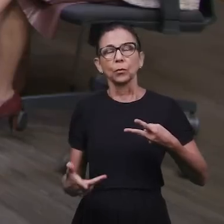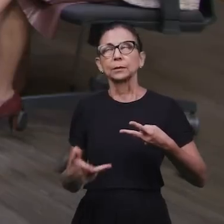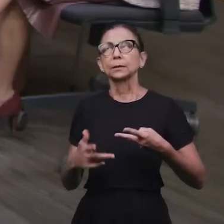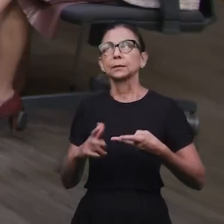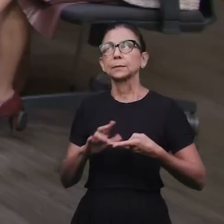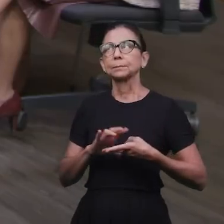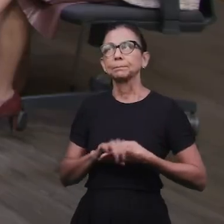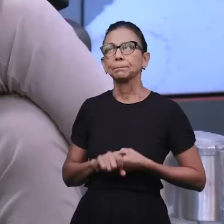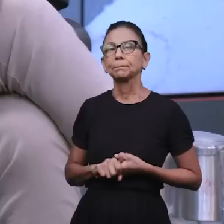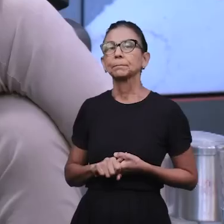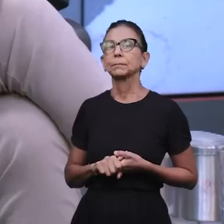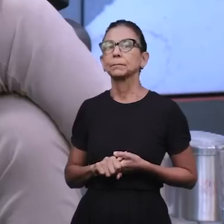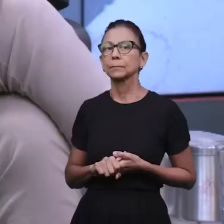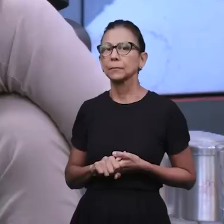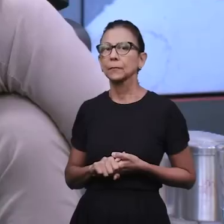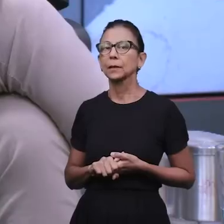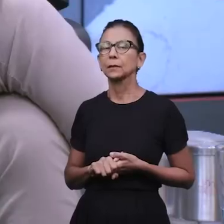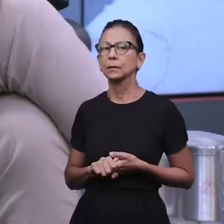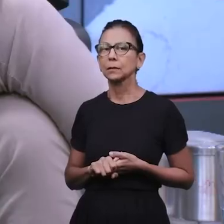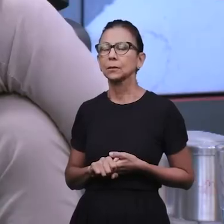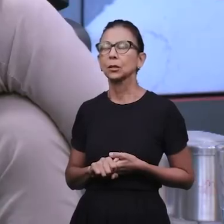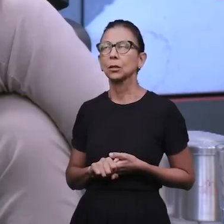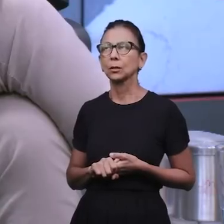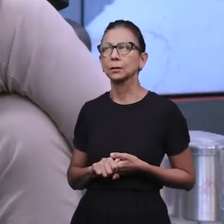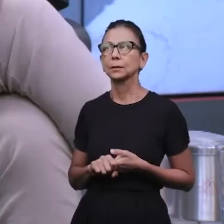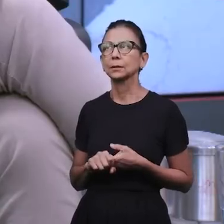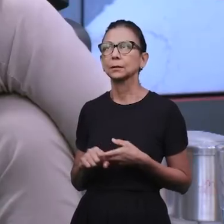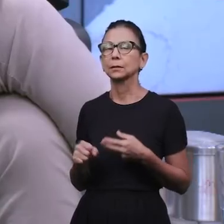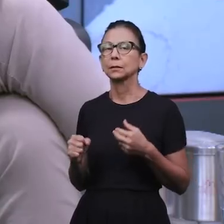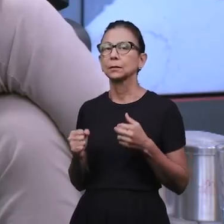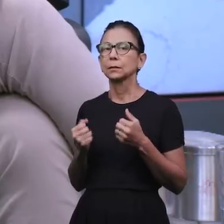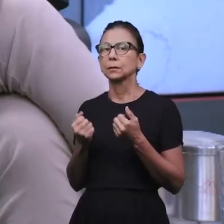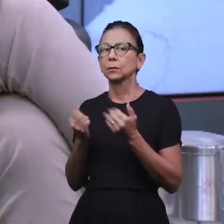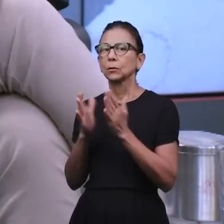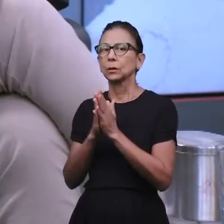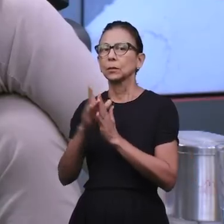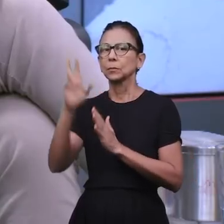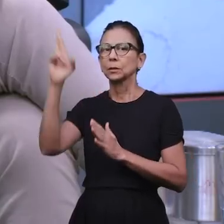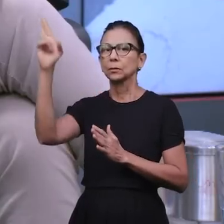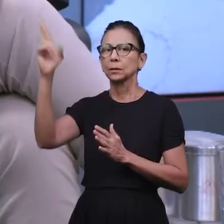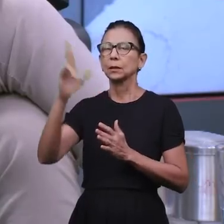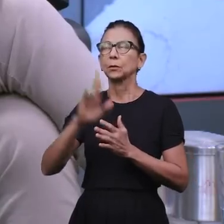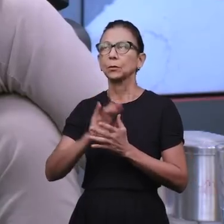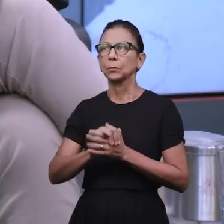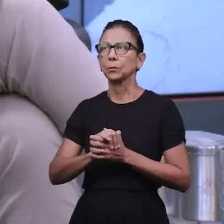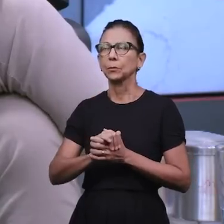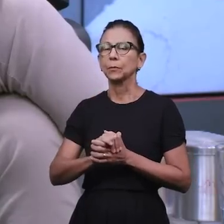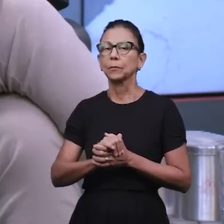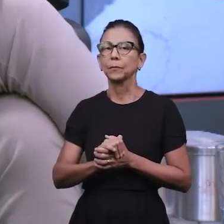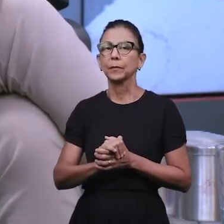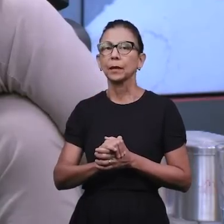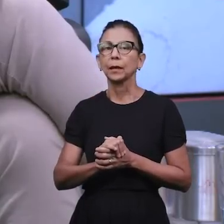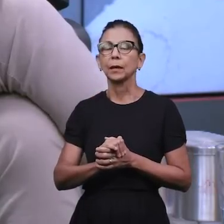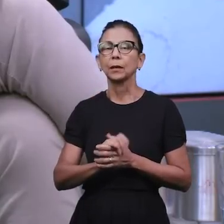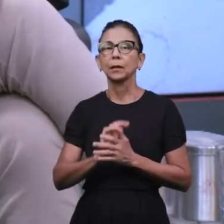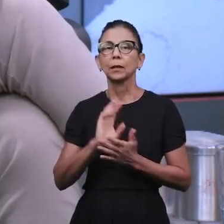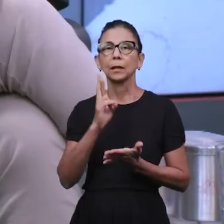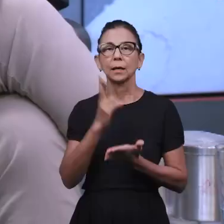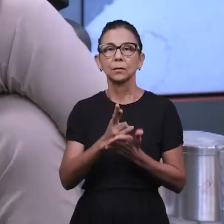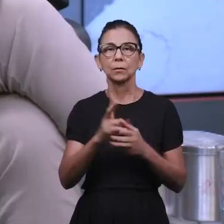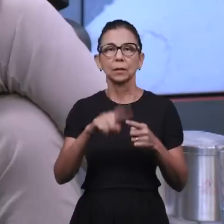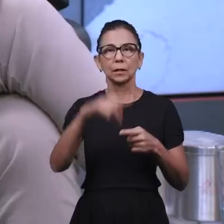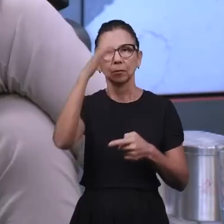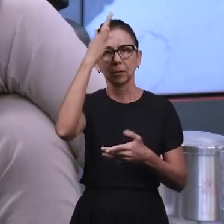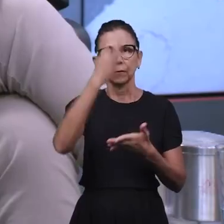salvação e testemunho. Então a pergunta que você fez, convém? Se produzir esses